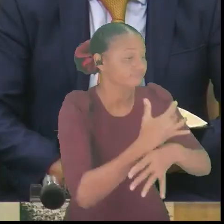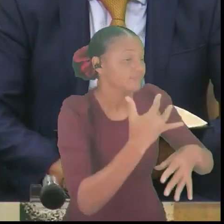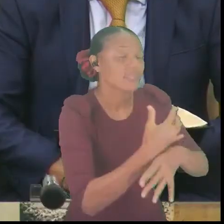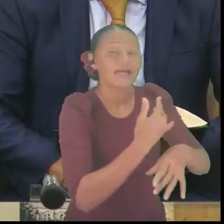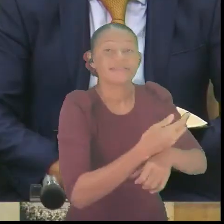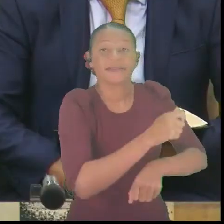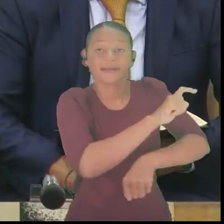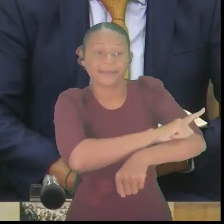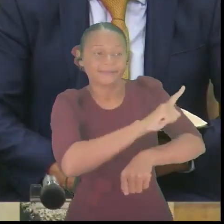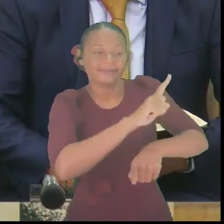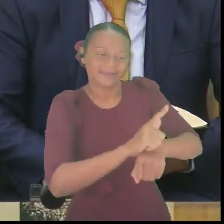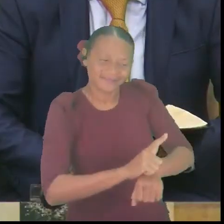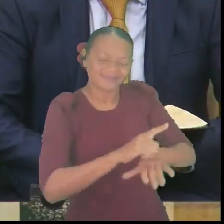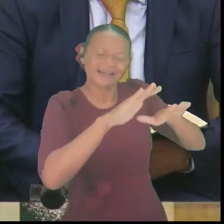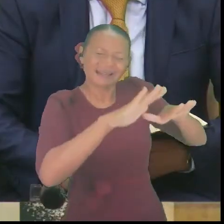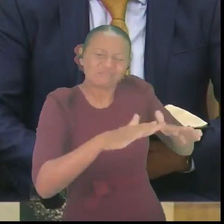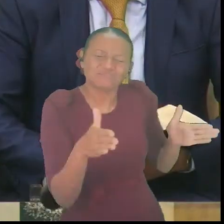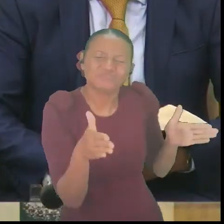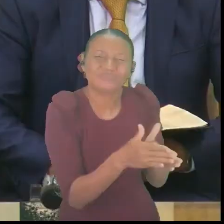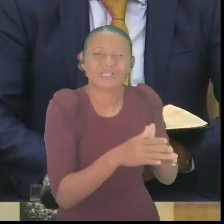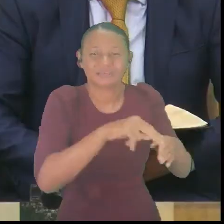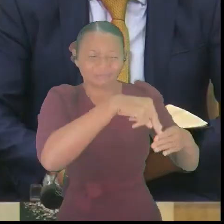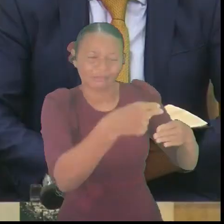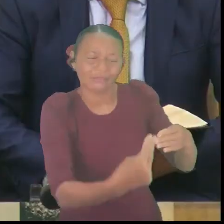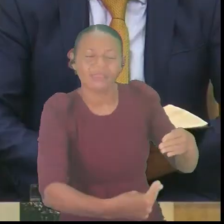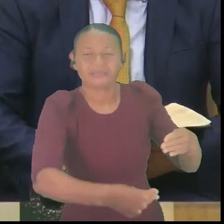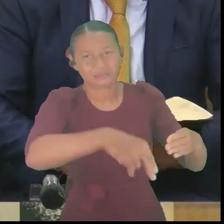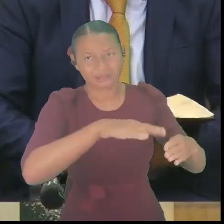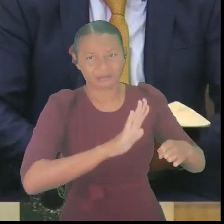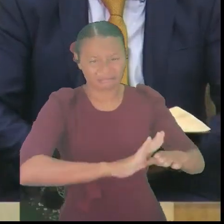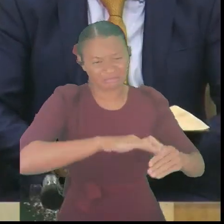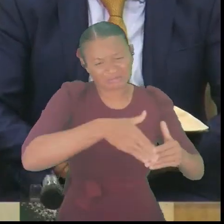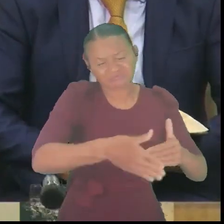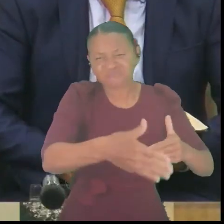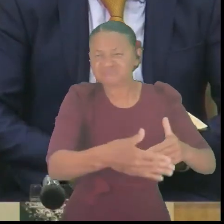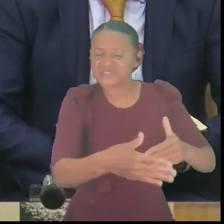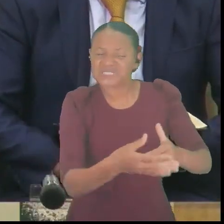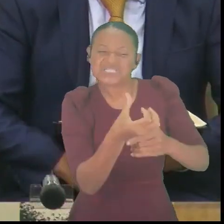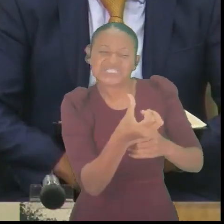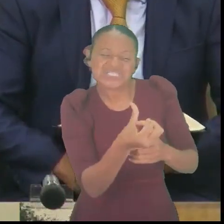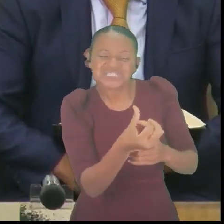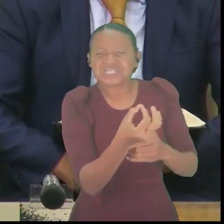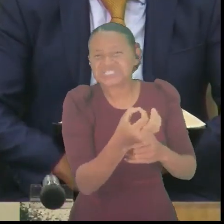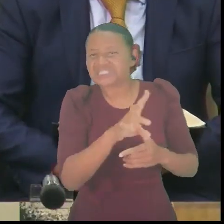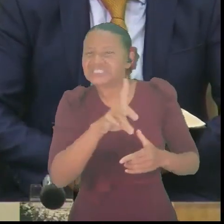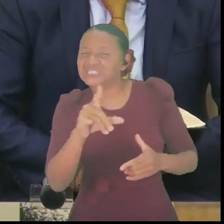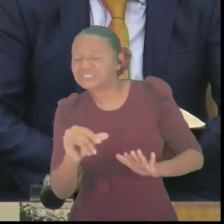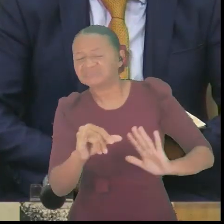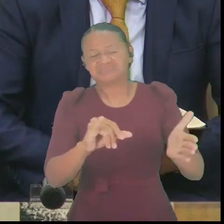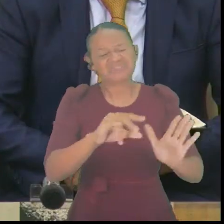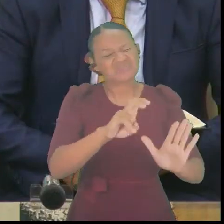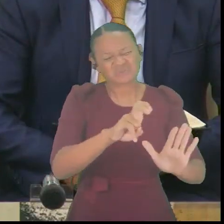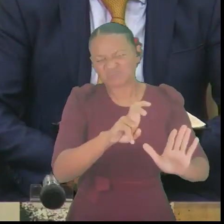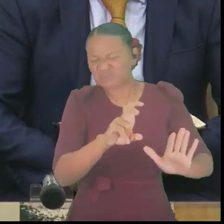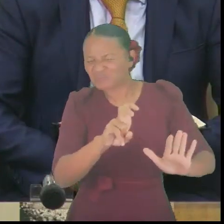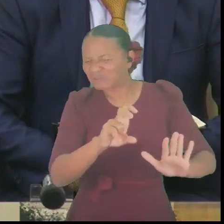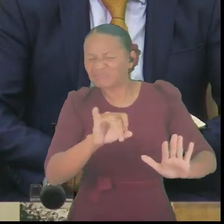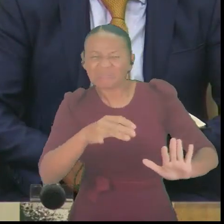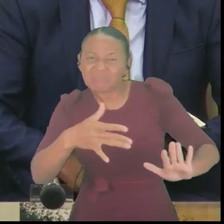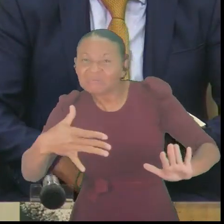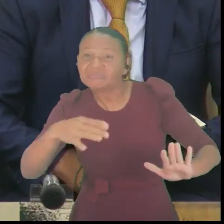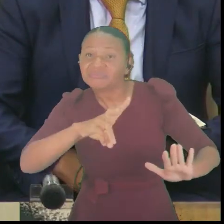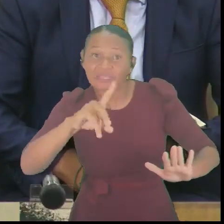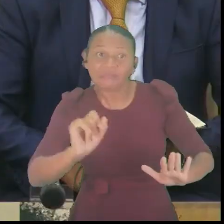Nazaré. Chegando àquela cidade, depois de talvez aí mais ou menos uns 60 dias, 50 e poucos dias, num dia